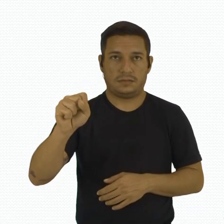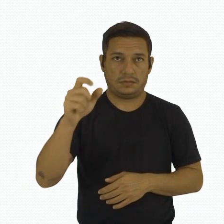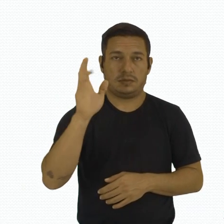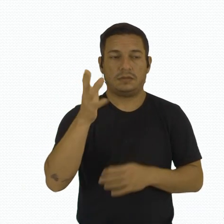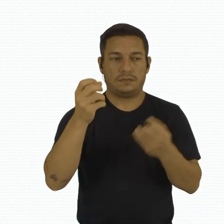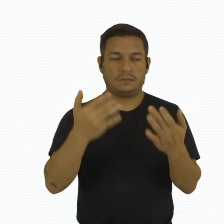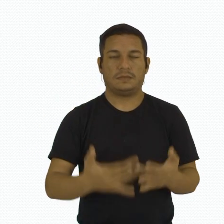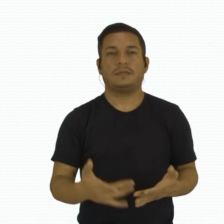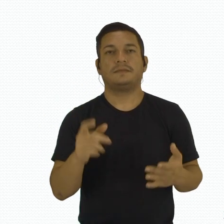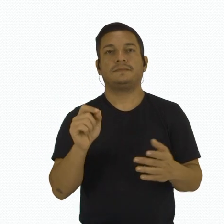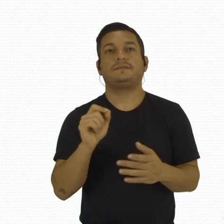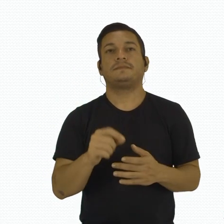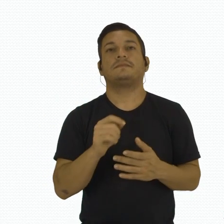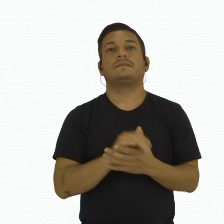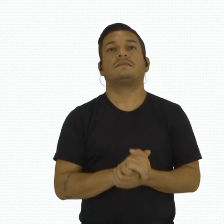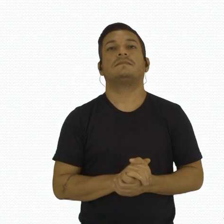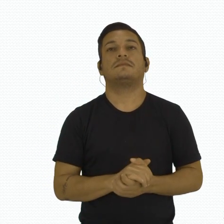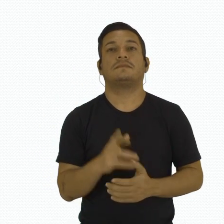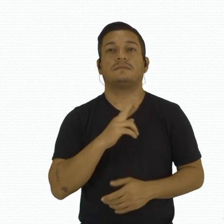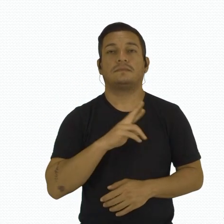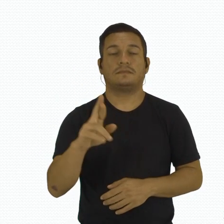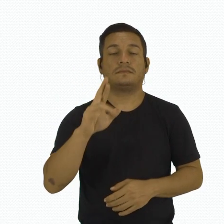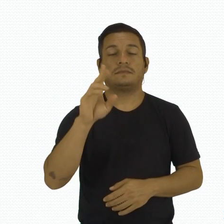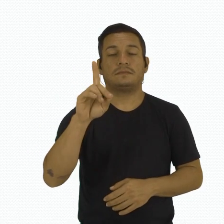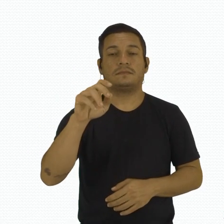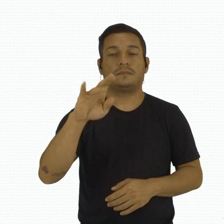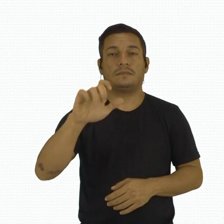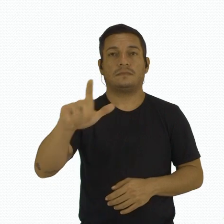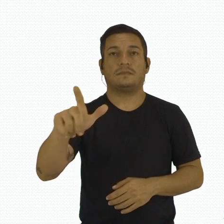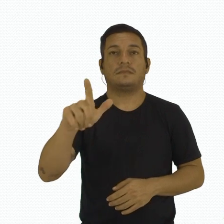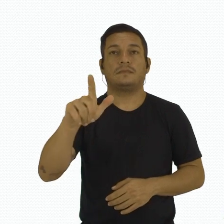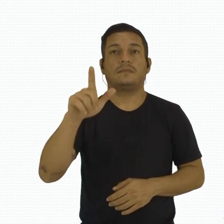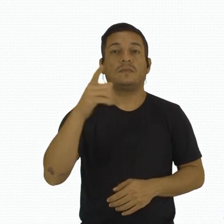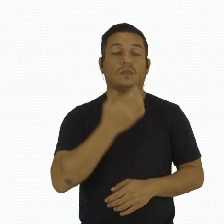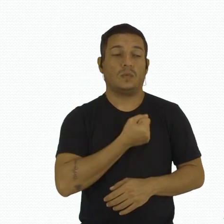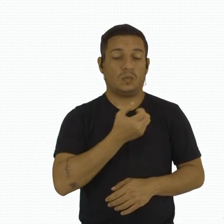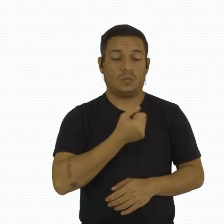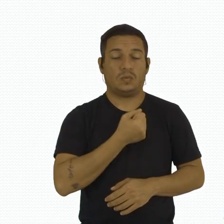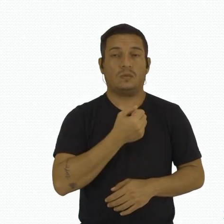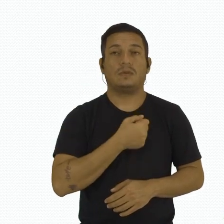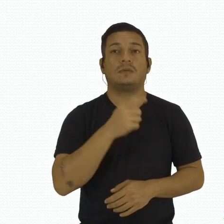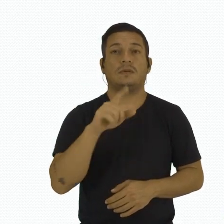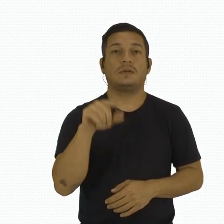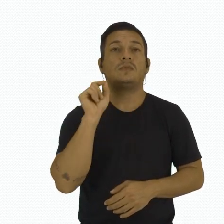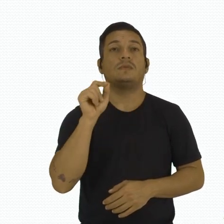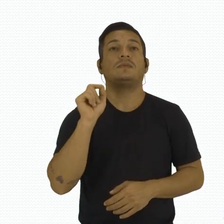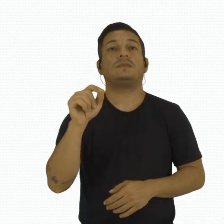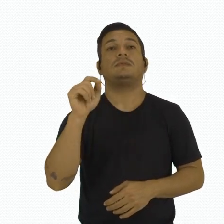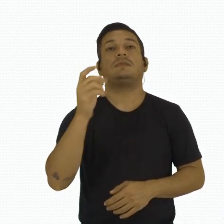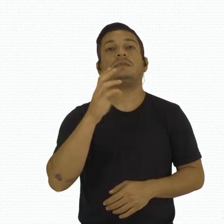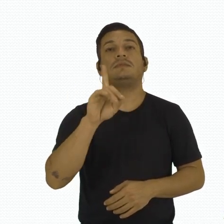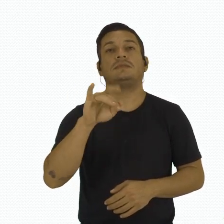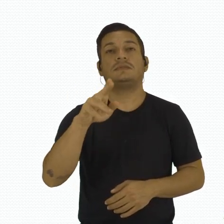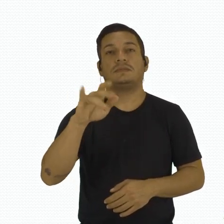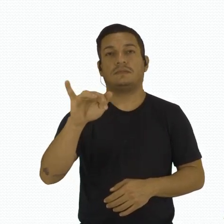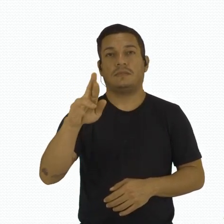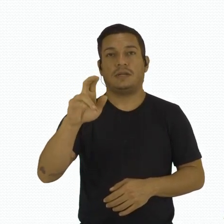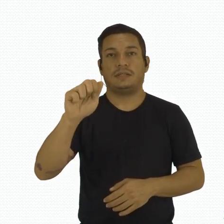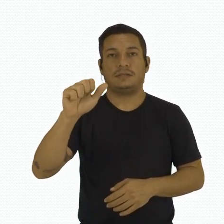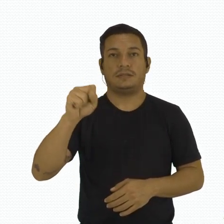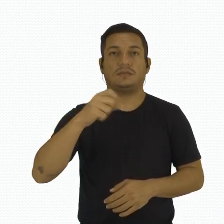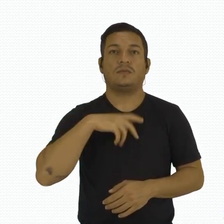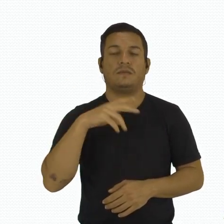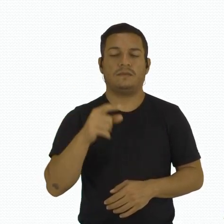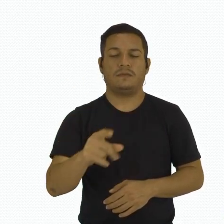já adiantei, em termos de representação decimal, certo? Os números irracionais serão aqueles números decimais com